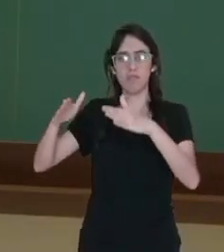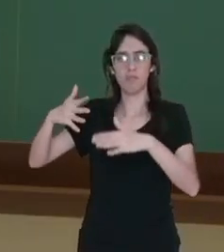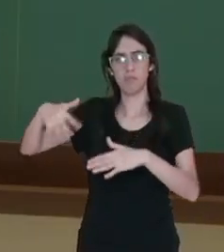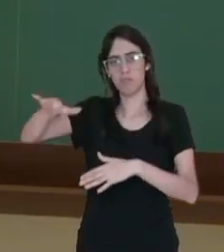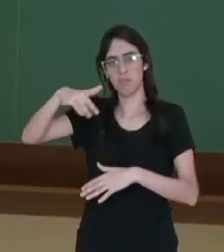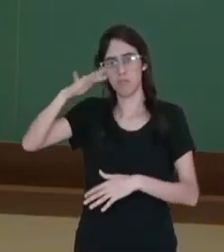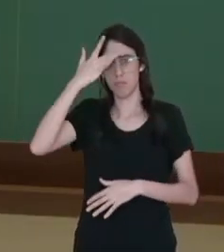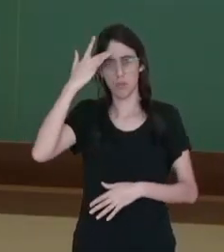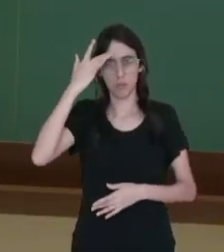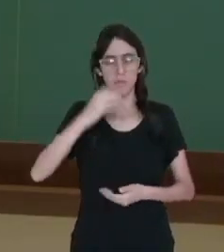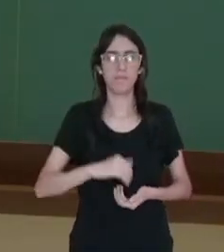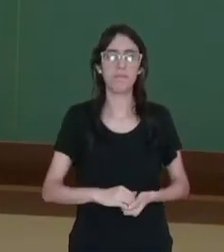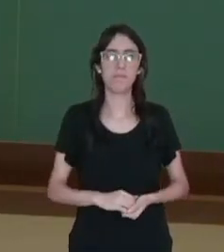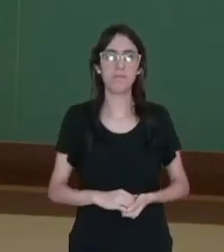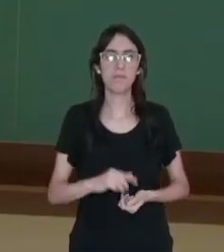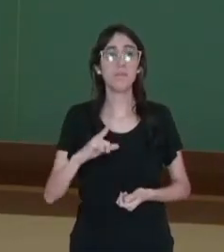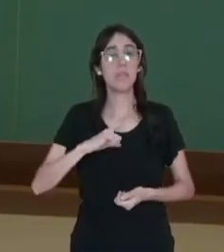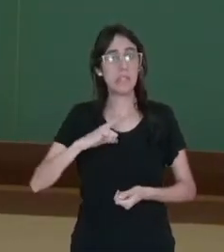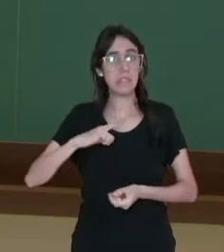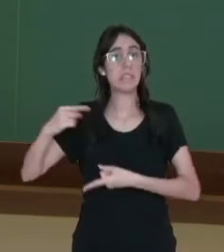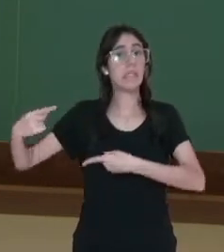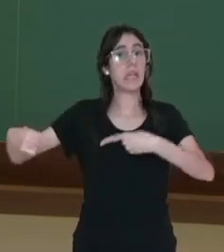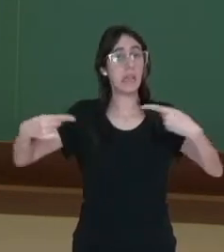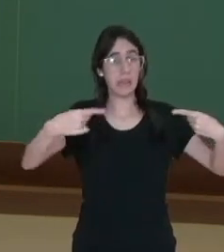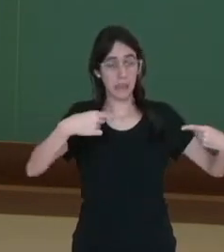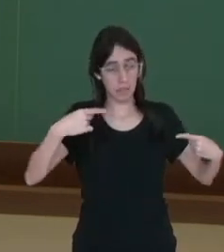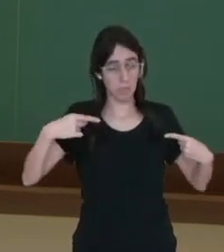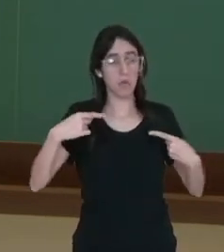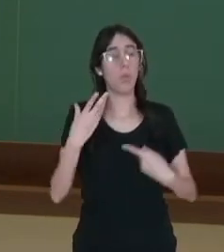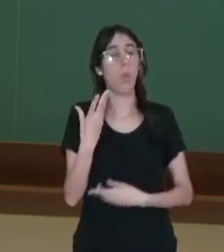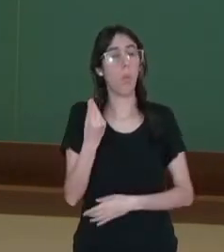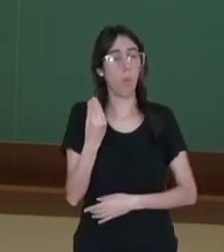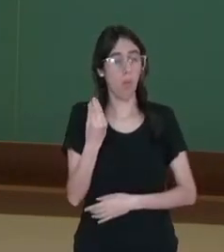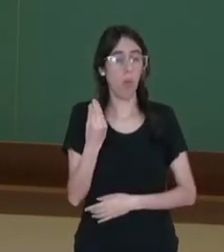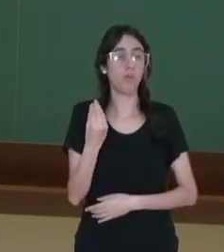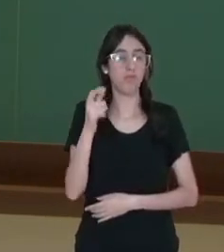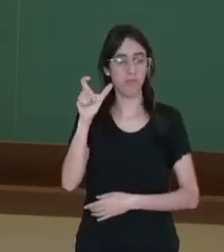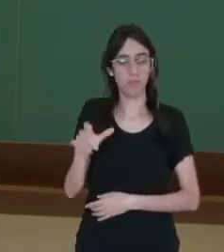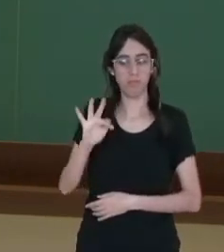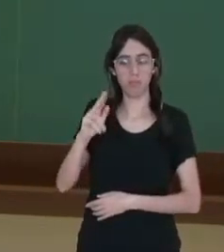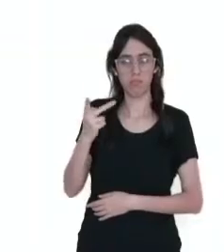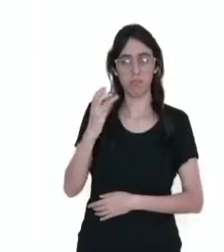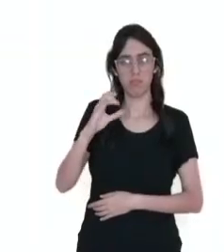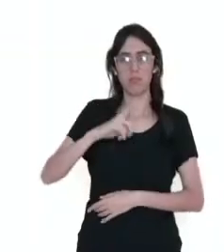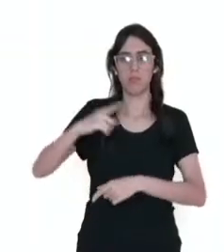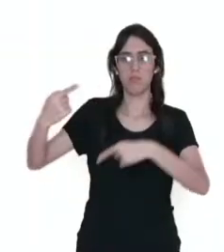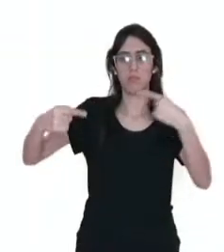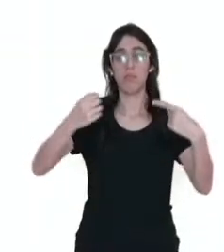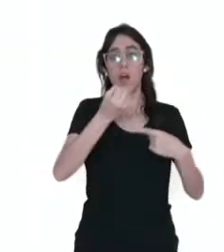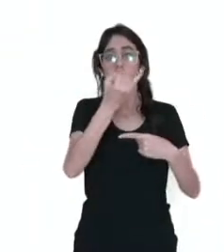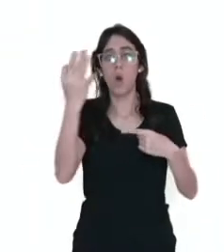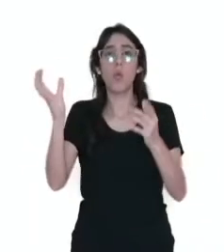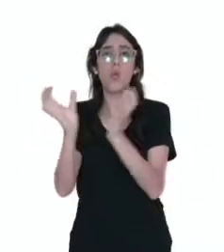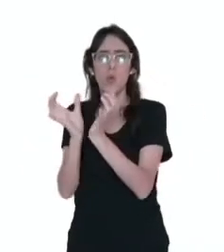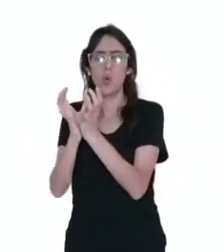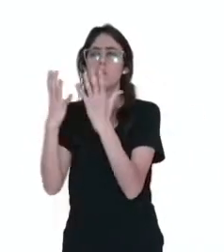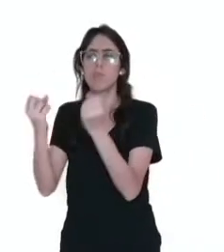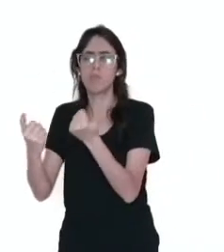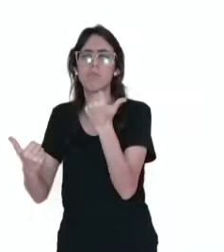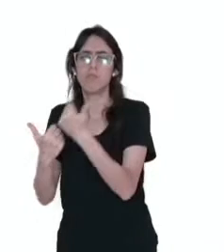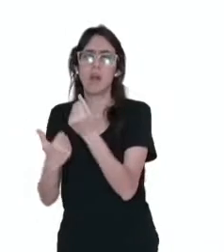Os debates eram muito grandes durante o governo de Fernando Henrique Cardoso. Grupos contrários e favoráveis debatiam